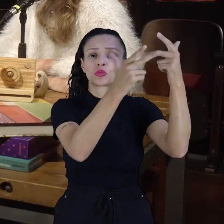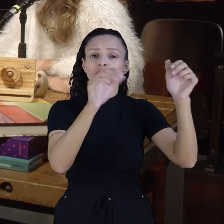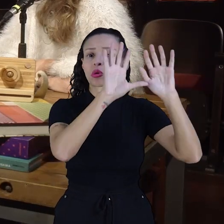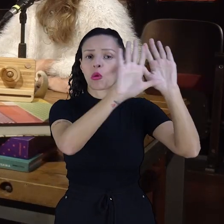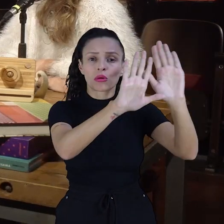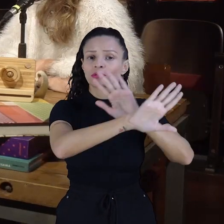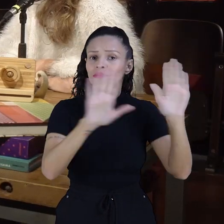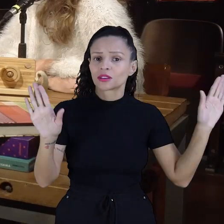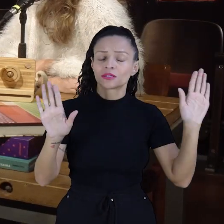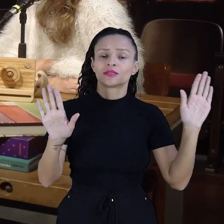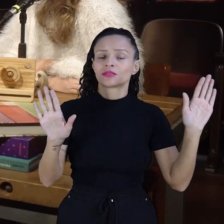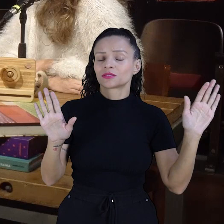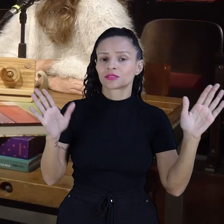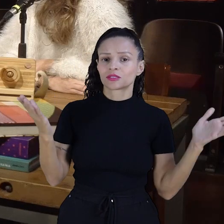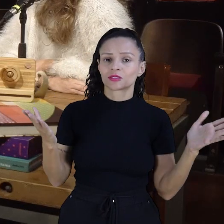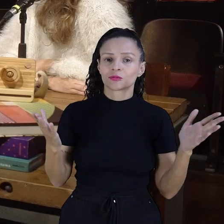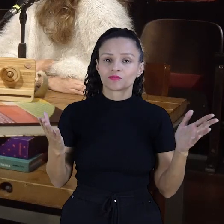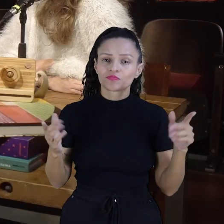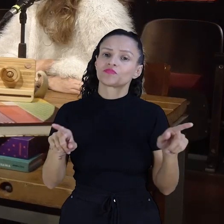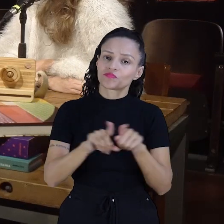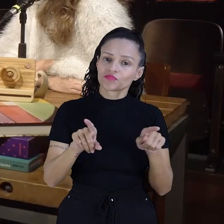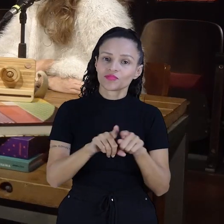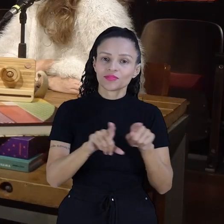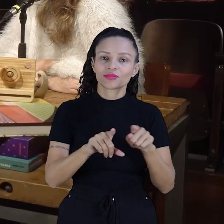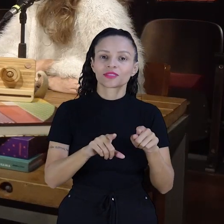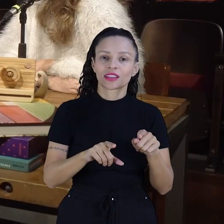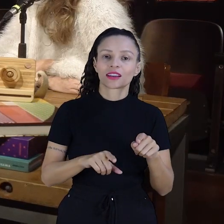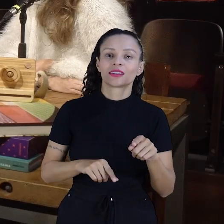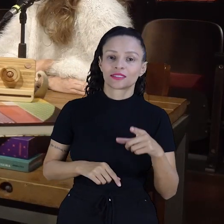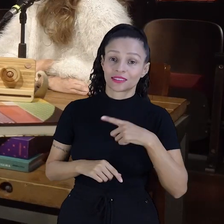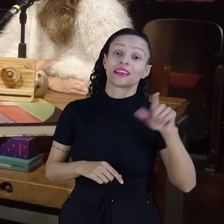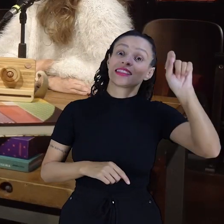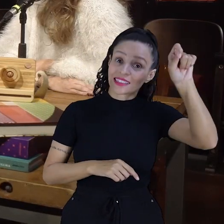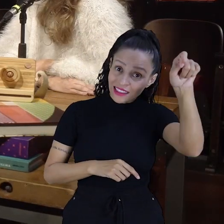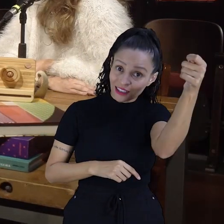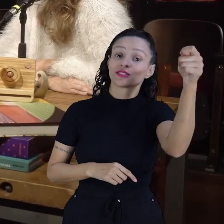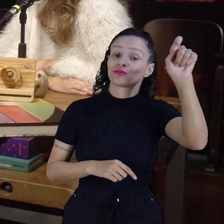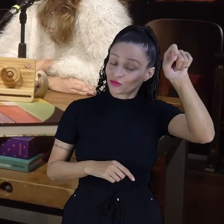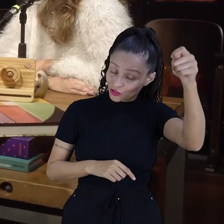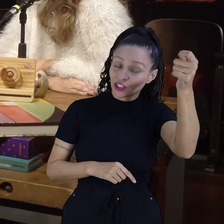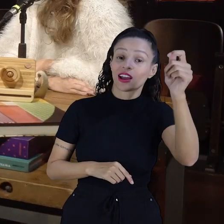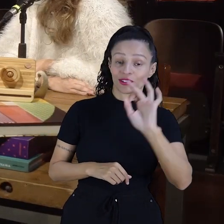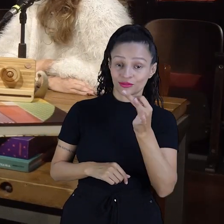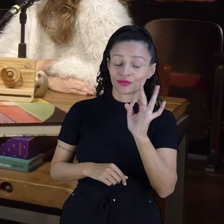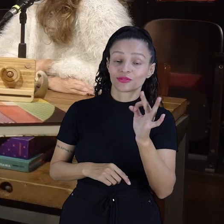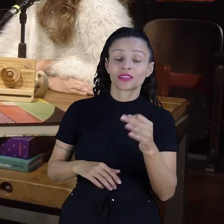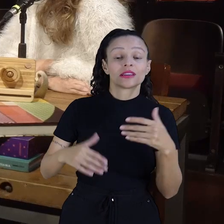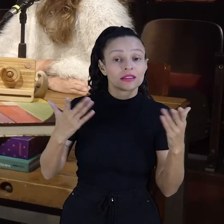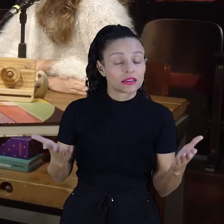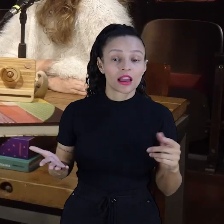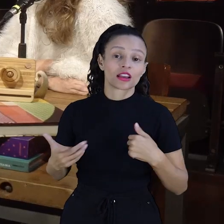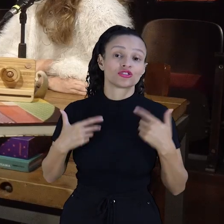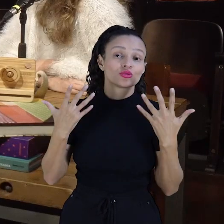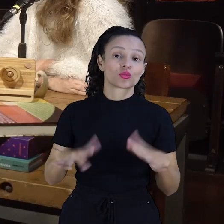de coisas, né? Com muito custo a gente se desfaz, porque professor... tranca com chave. E tranca com chave.